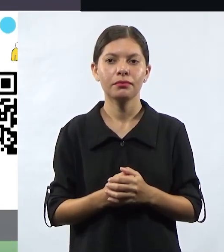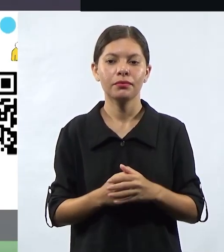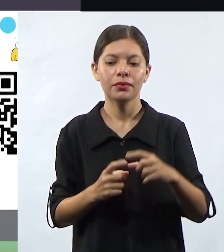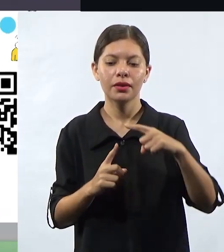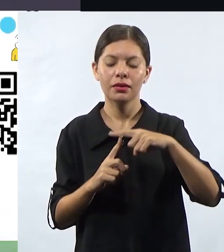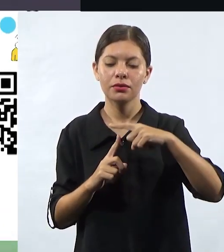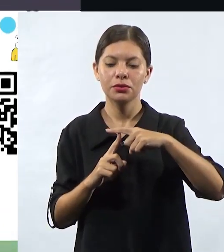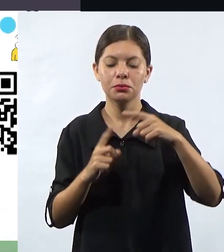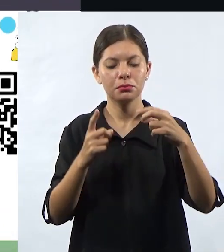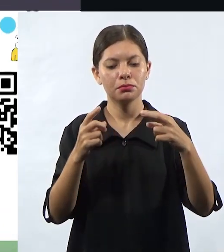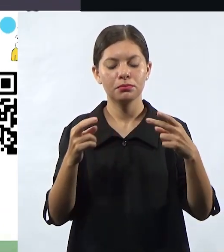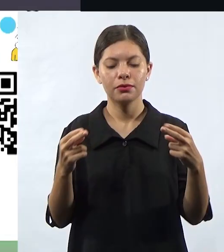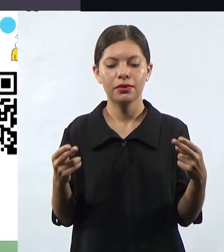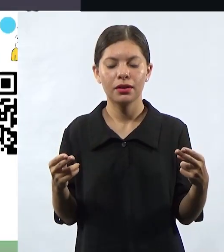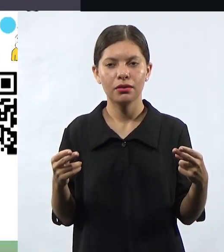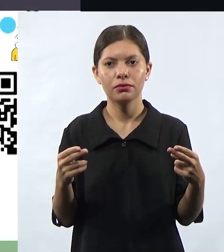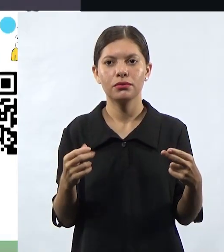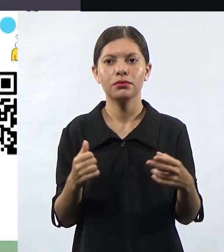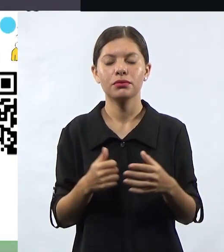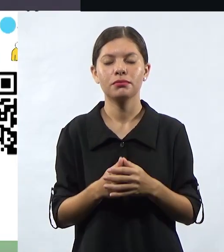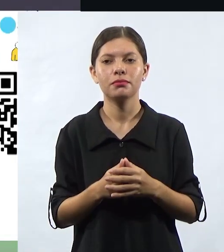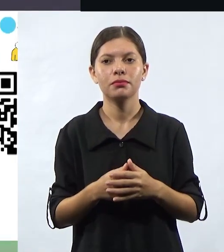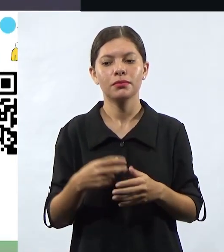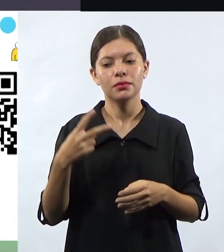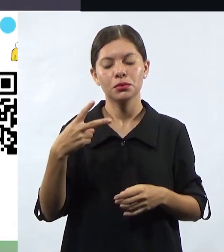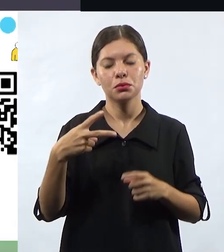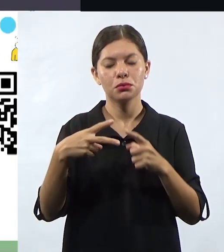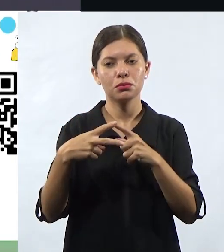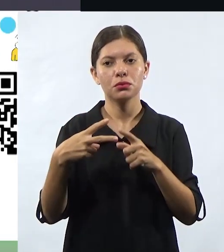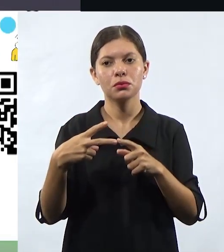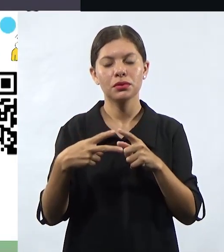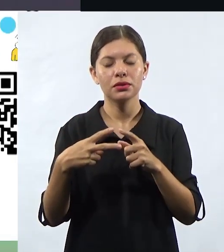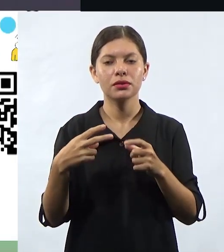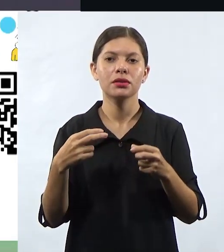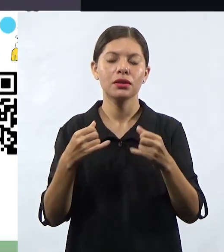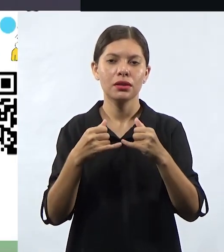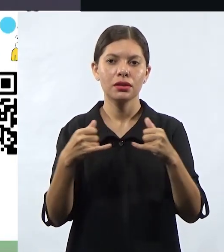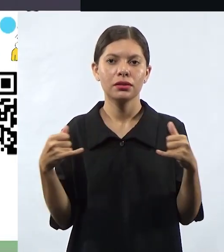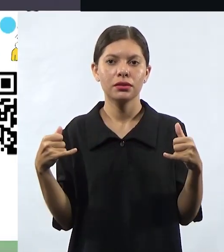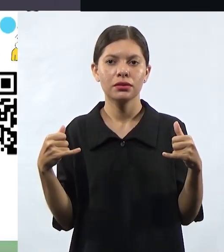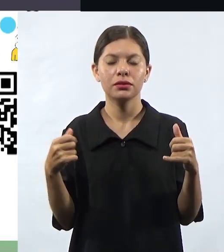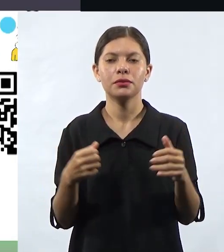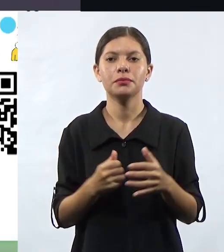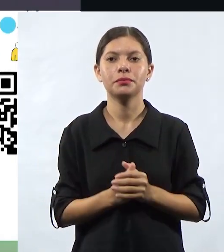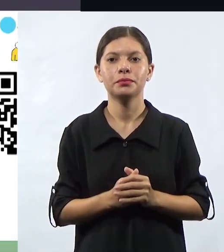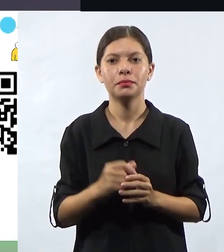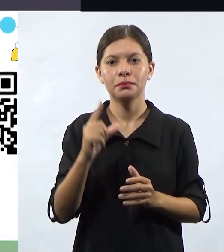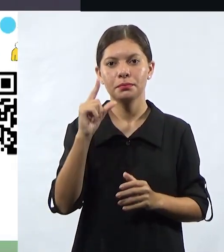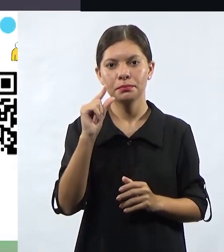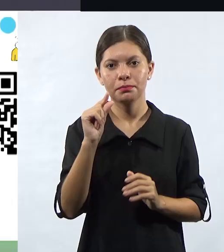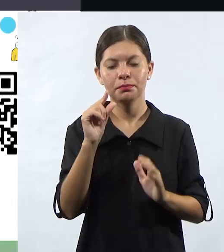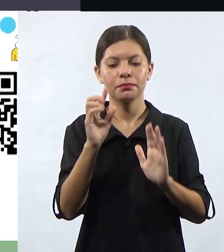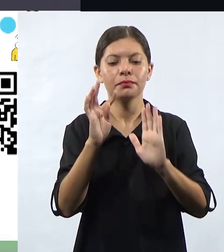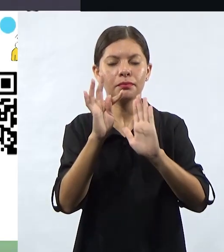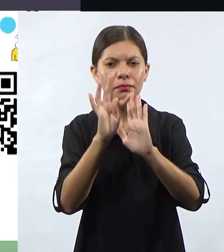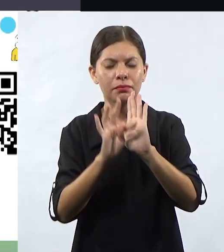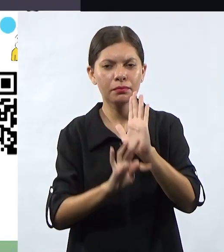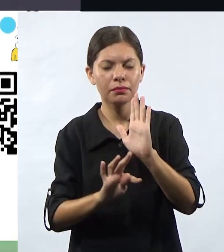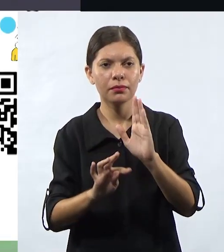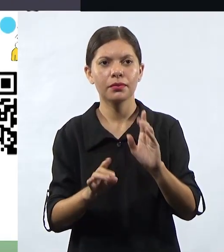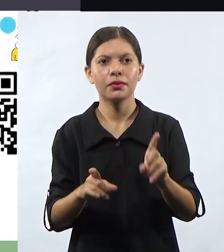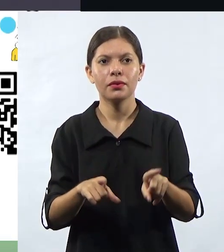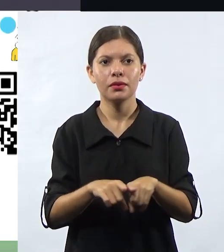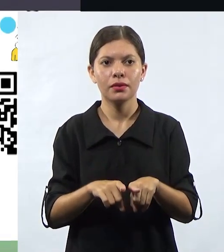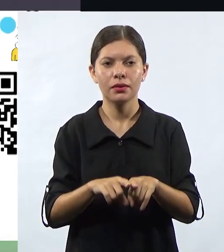Todas duas podem ter dependendo da sua intencionalidade. Então tem aqui, ó, os pequenos textos